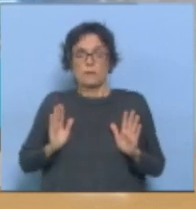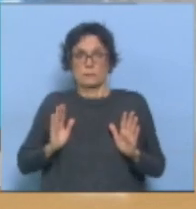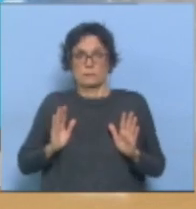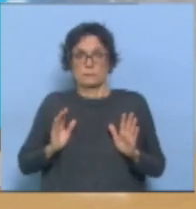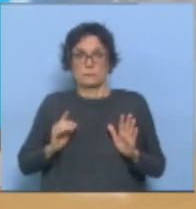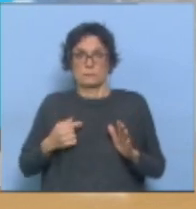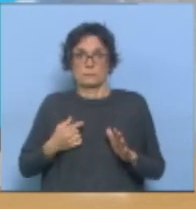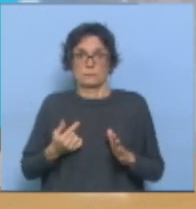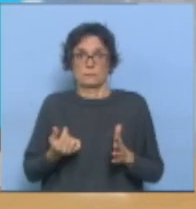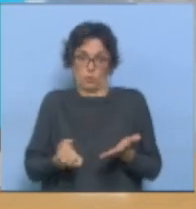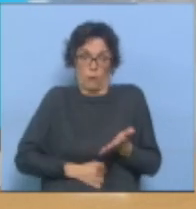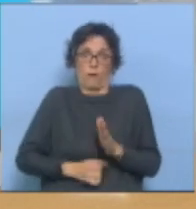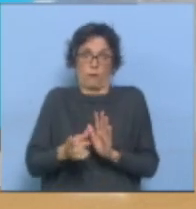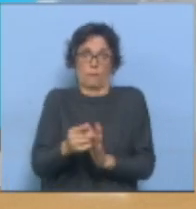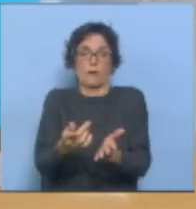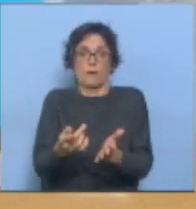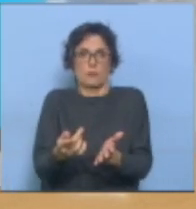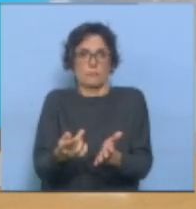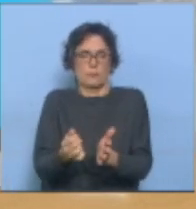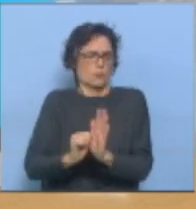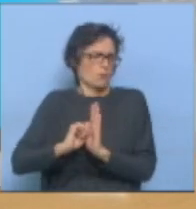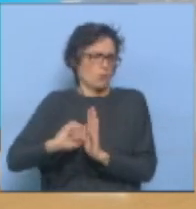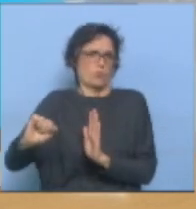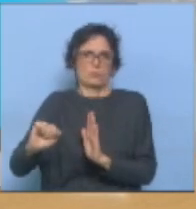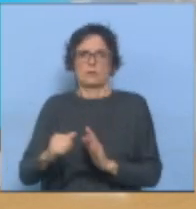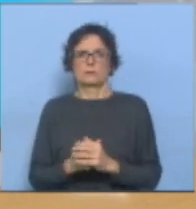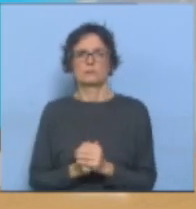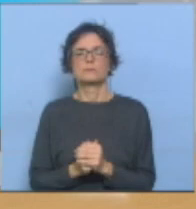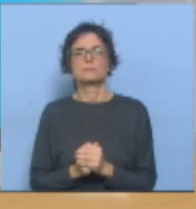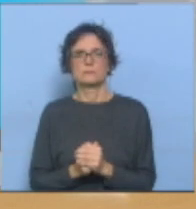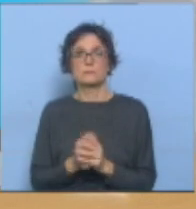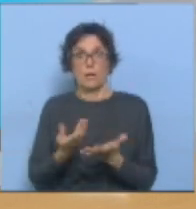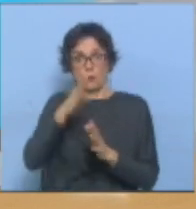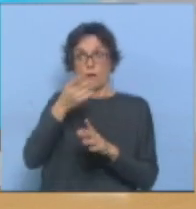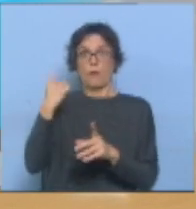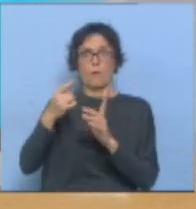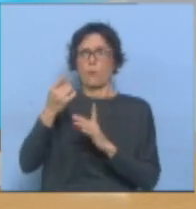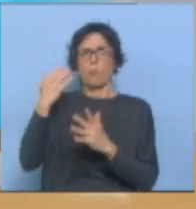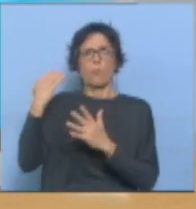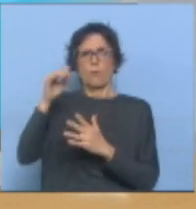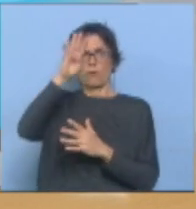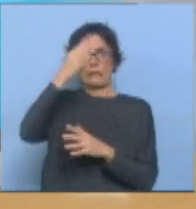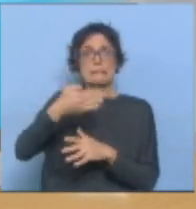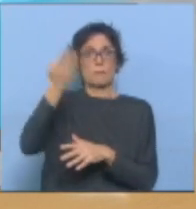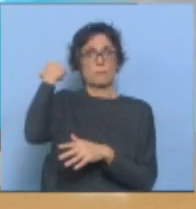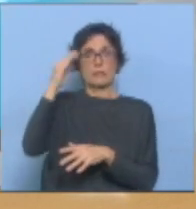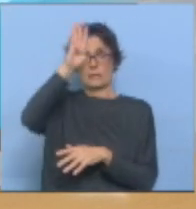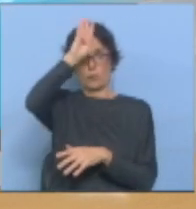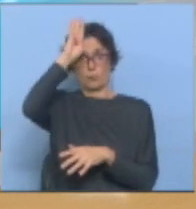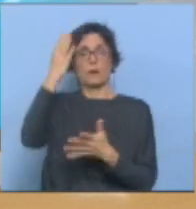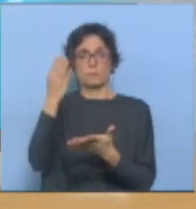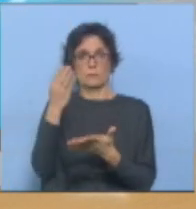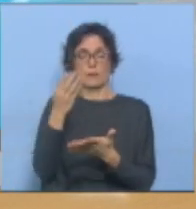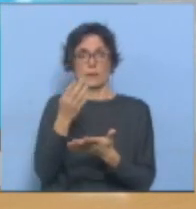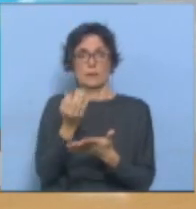mais. Aliás, ontem, o Papa Francisco, na semana passada, o Papa Francisco, no Dia Mundial do Doente, tornou a repetir isso. Portanto, os médicos